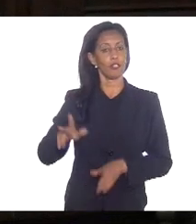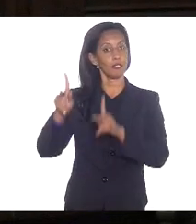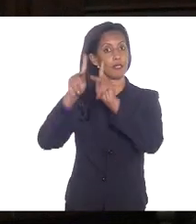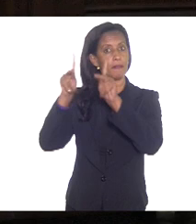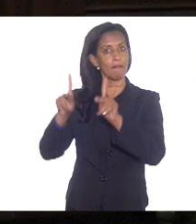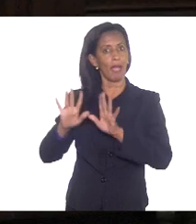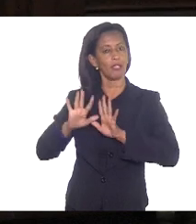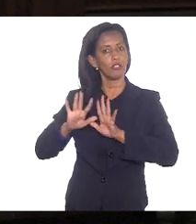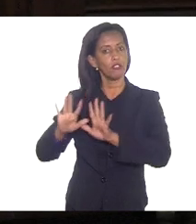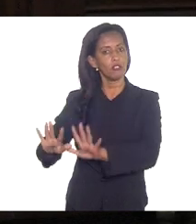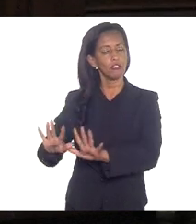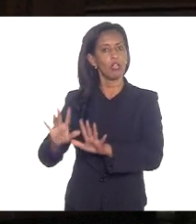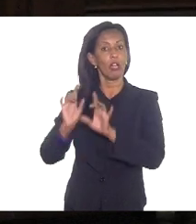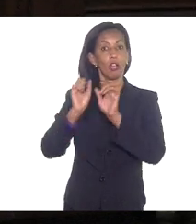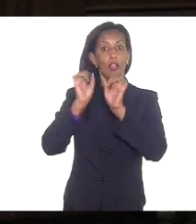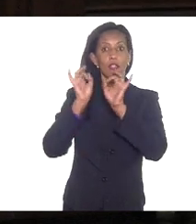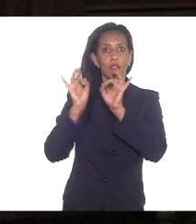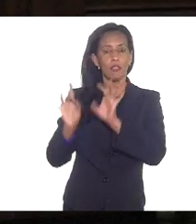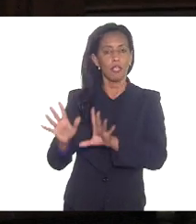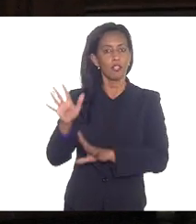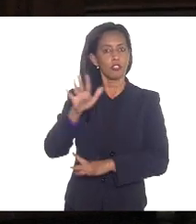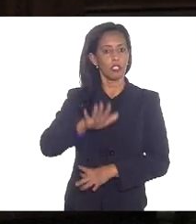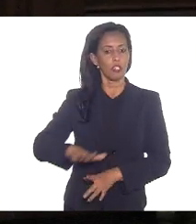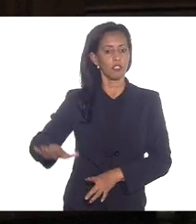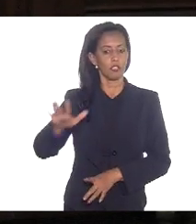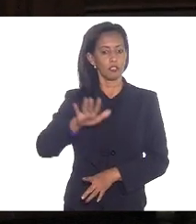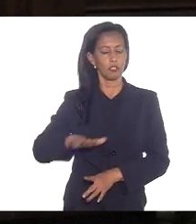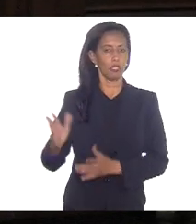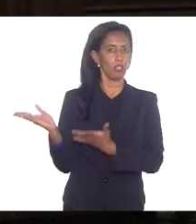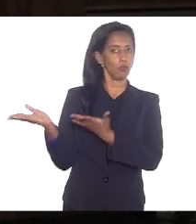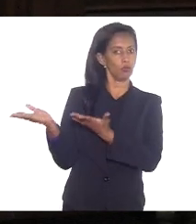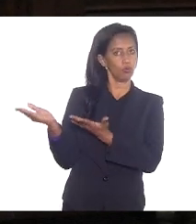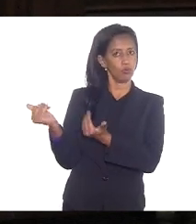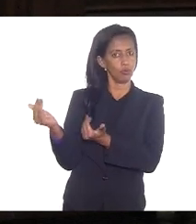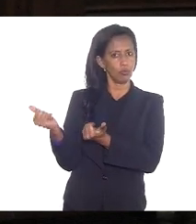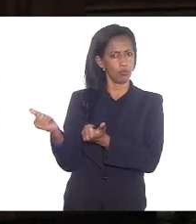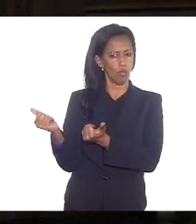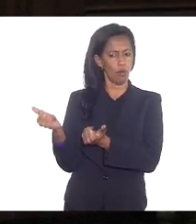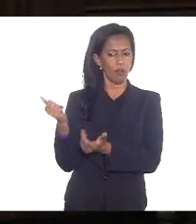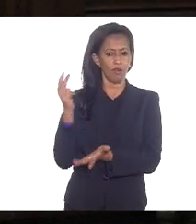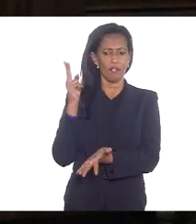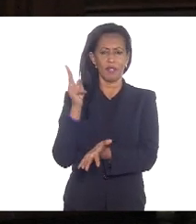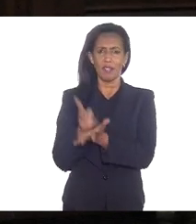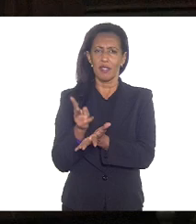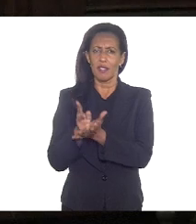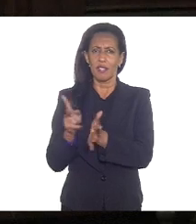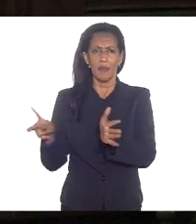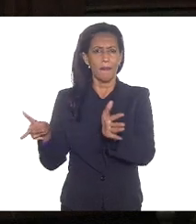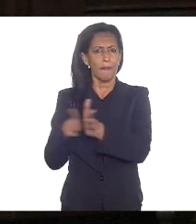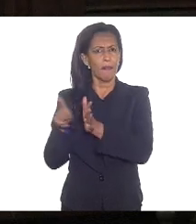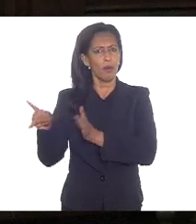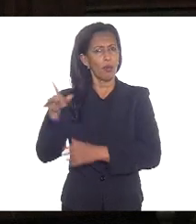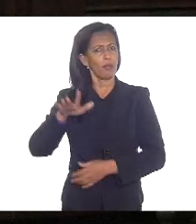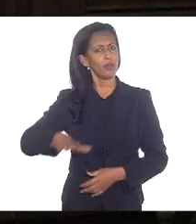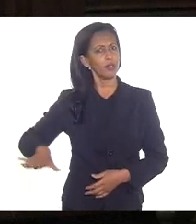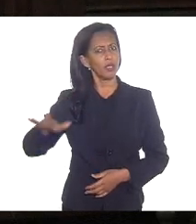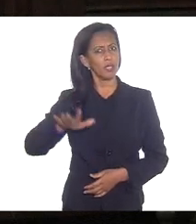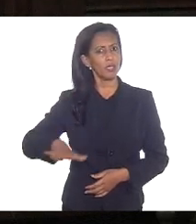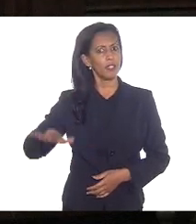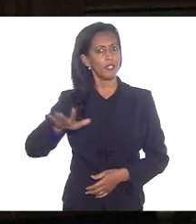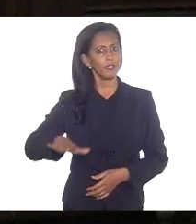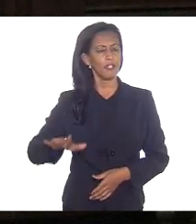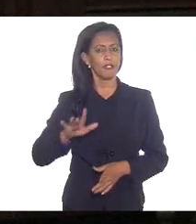paz, deixe as nossas crianças e os nossos jovens serem crianças e manterem